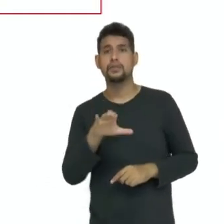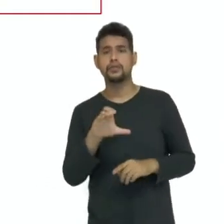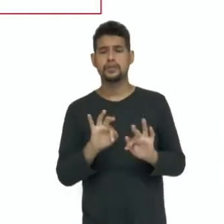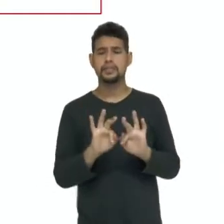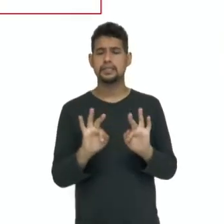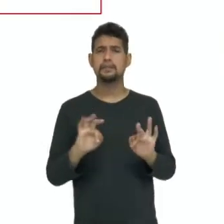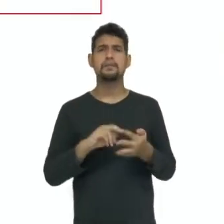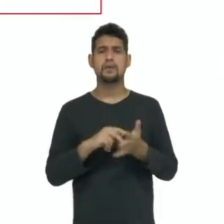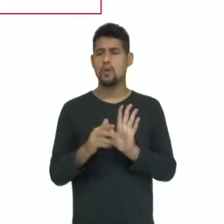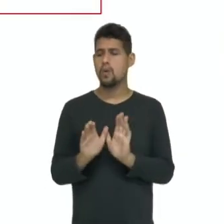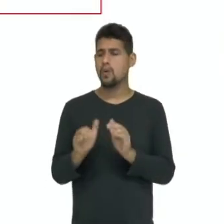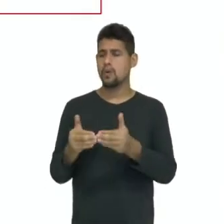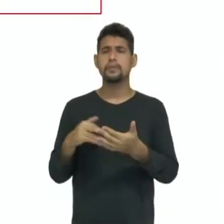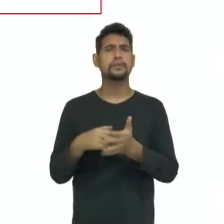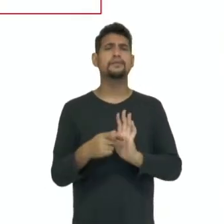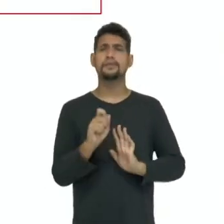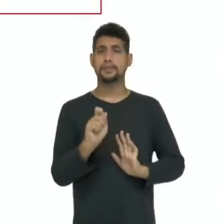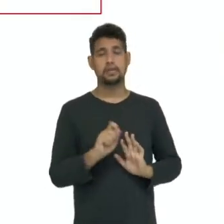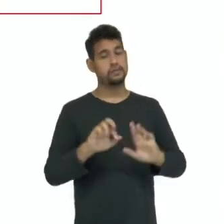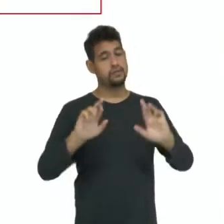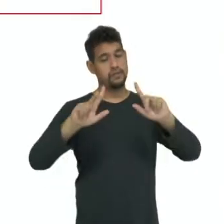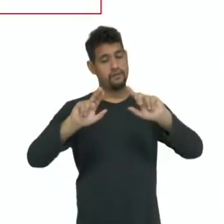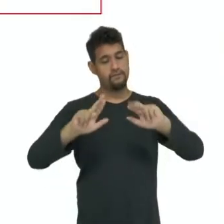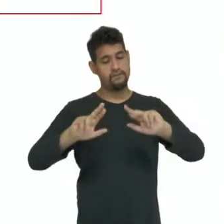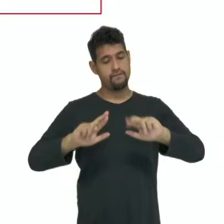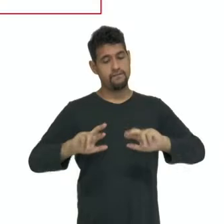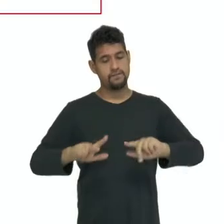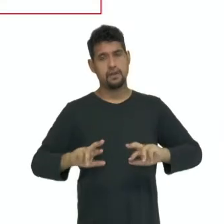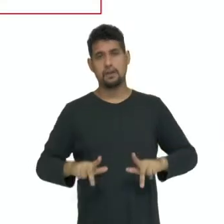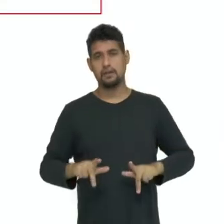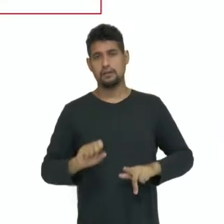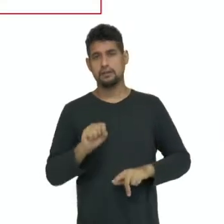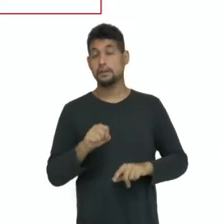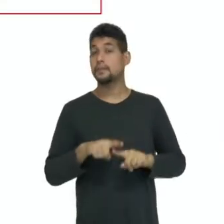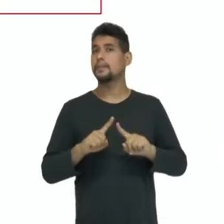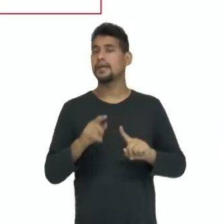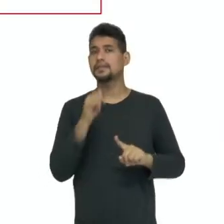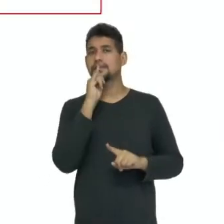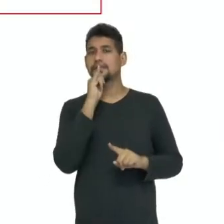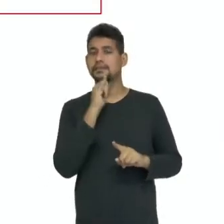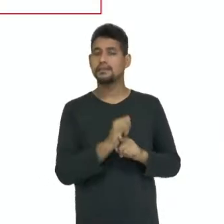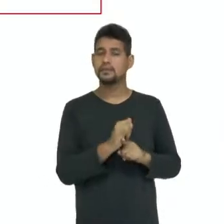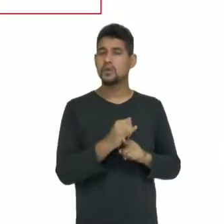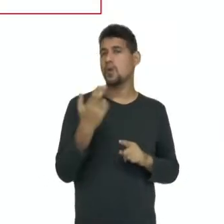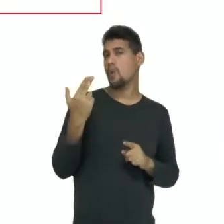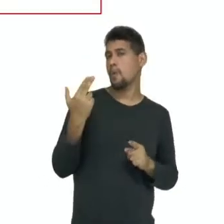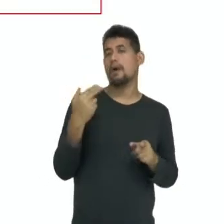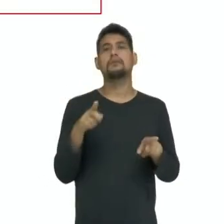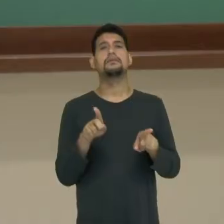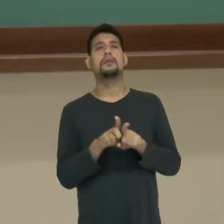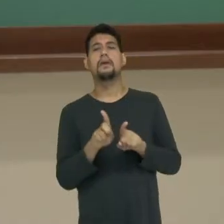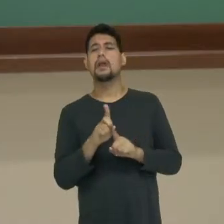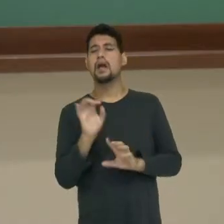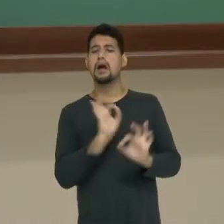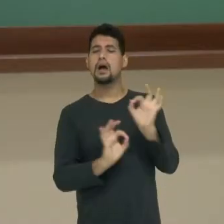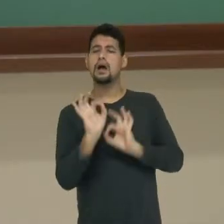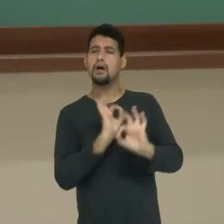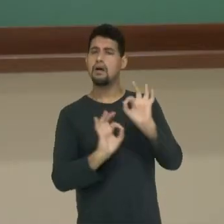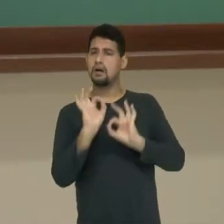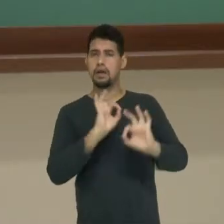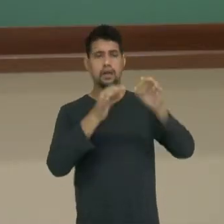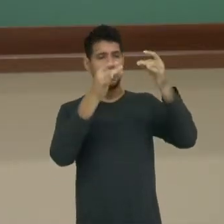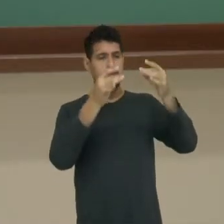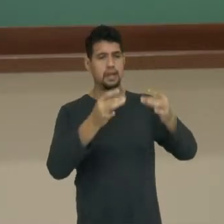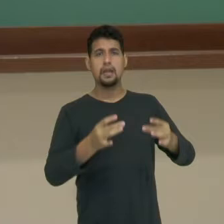os agrupamentos podem diferenciar entre si, tanto pela natureza como pela ordem dos